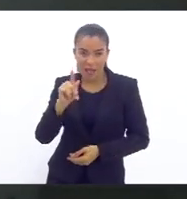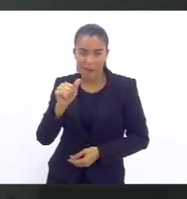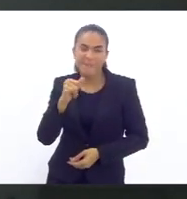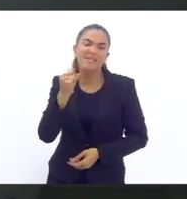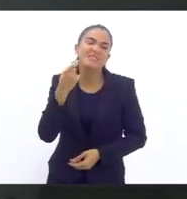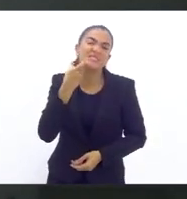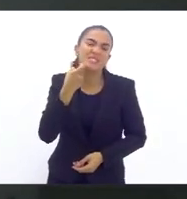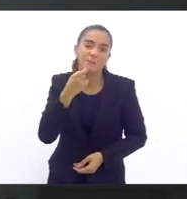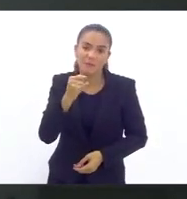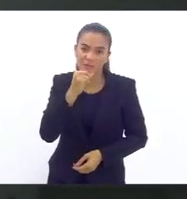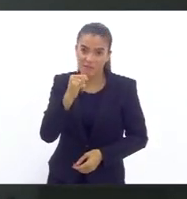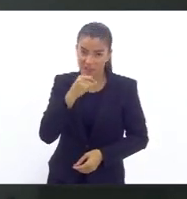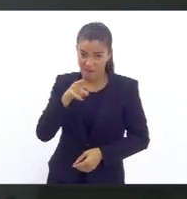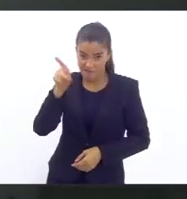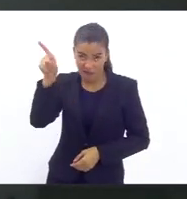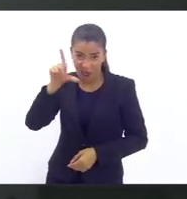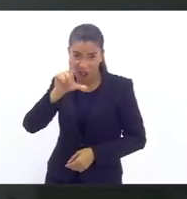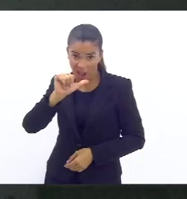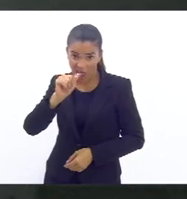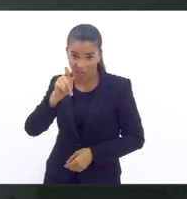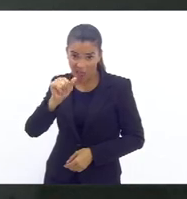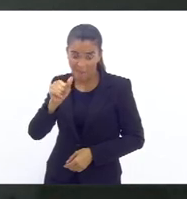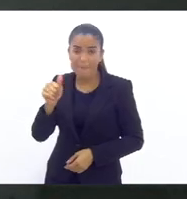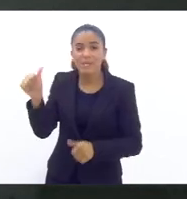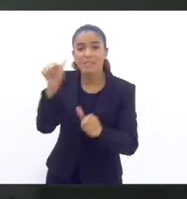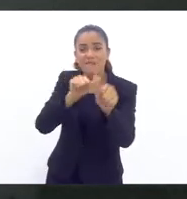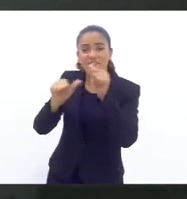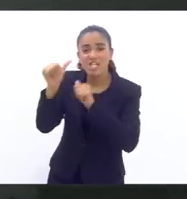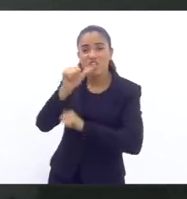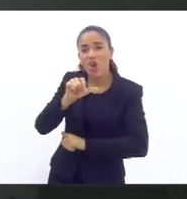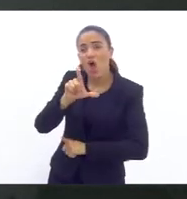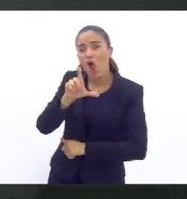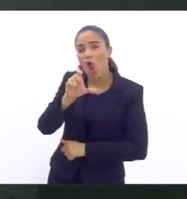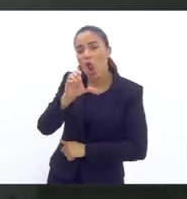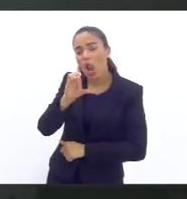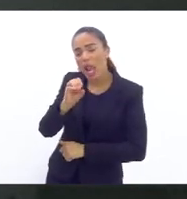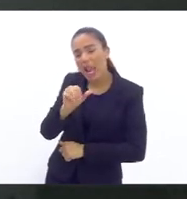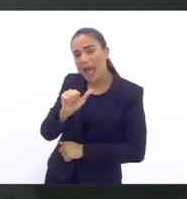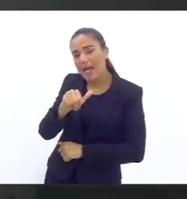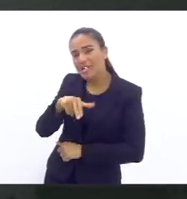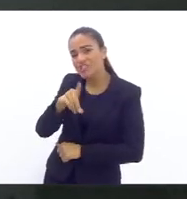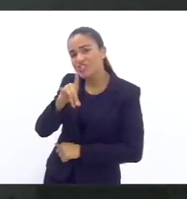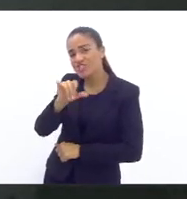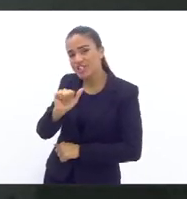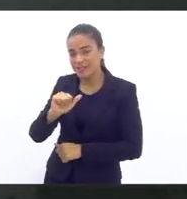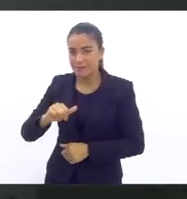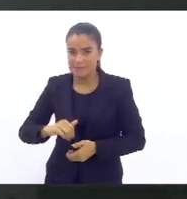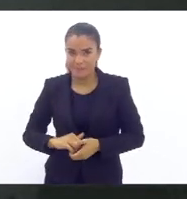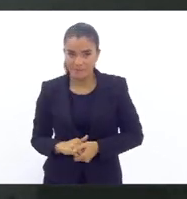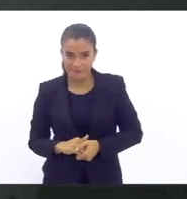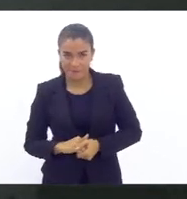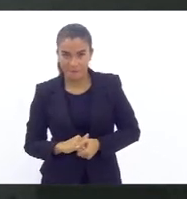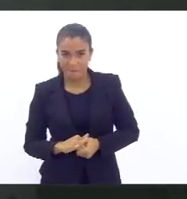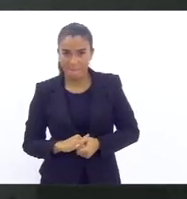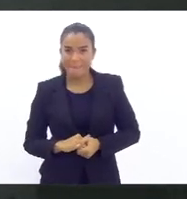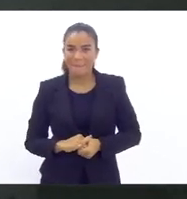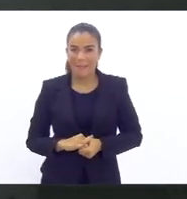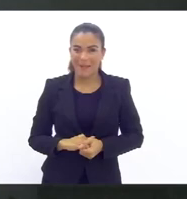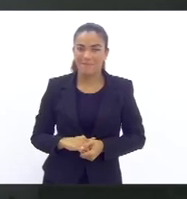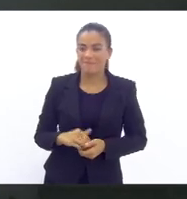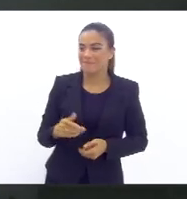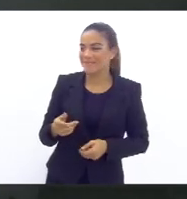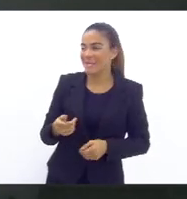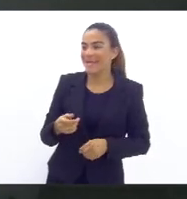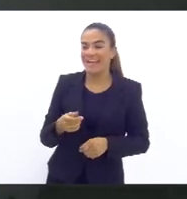por exemplo e fala que a gente vai para servirrolândia né mas a gente chama de caracolândia enfim e aí eu tô aqui neste lugar